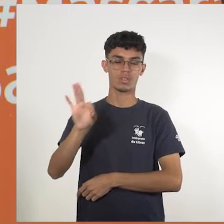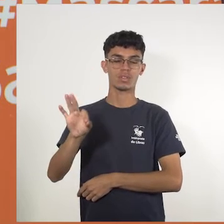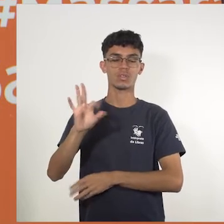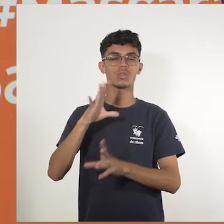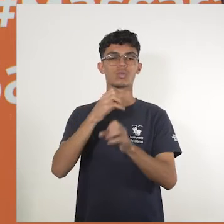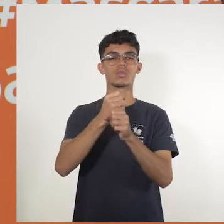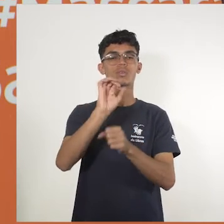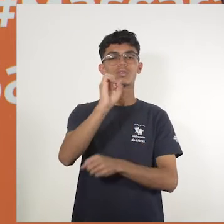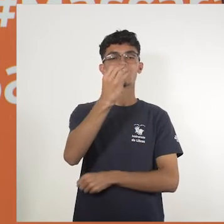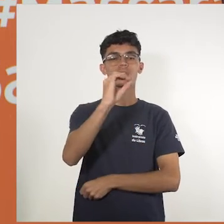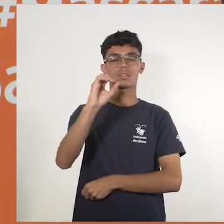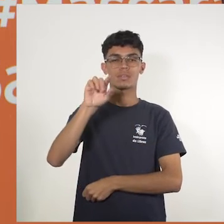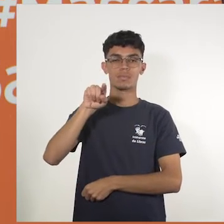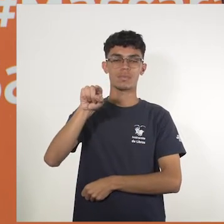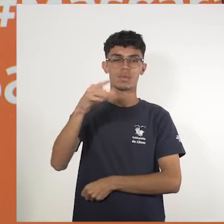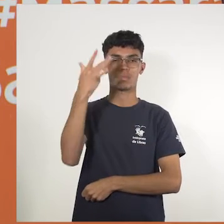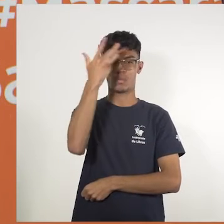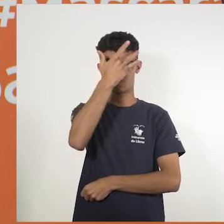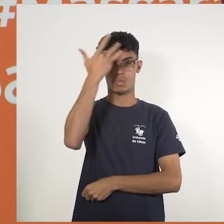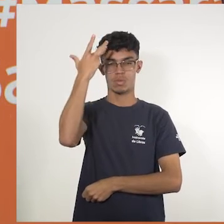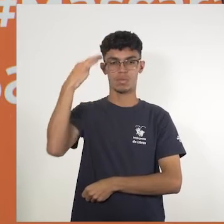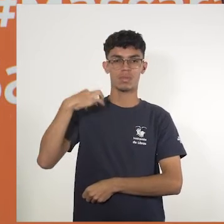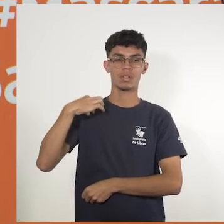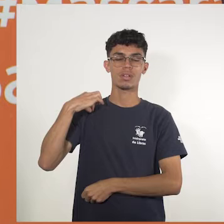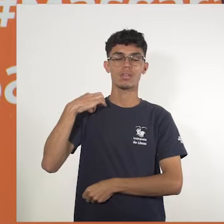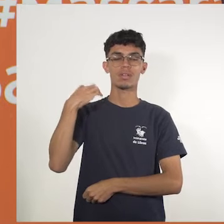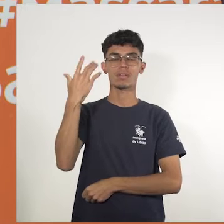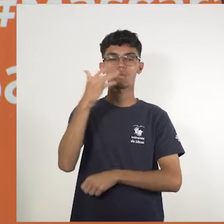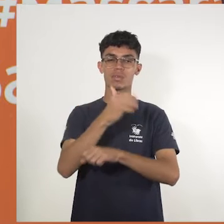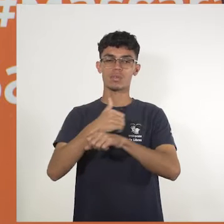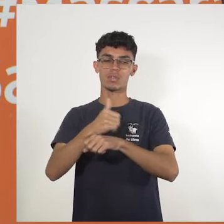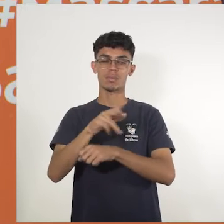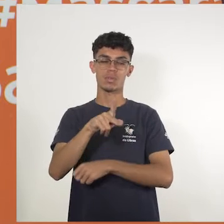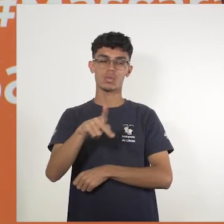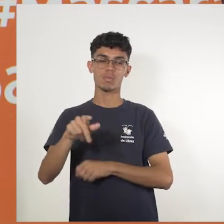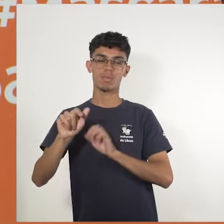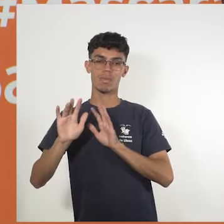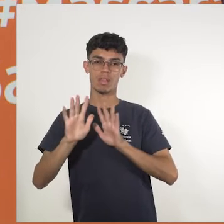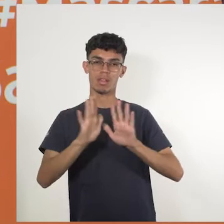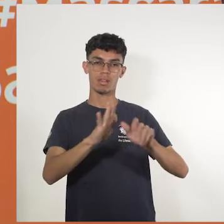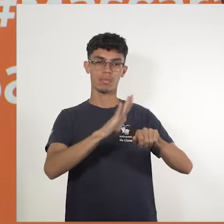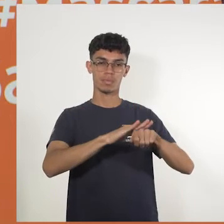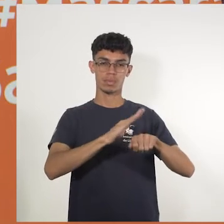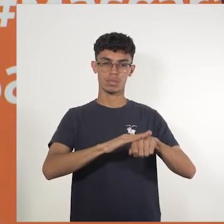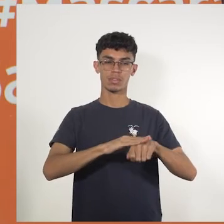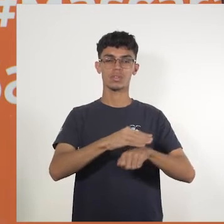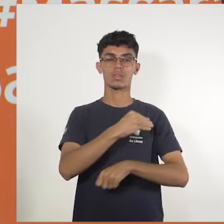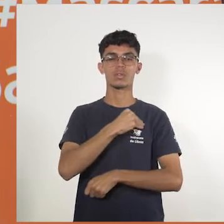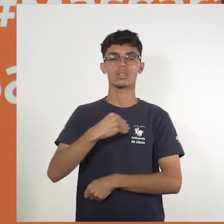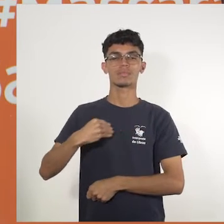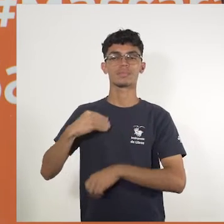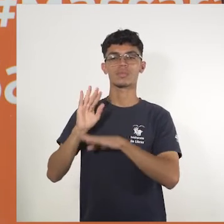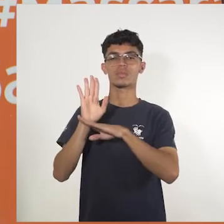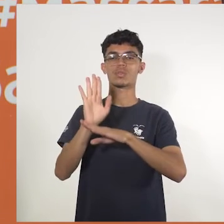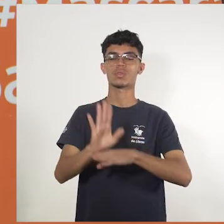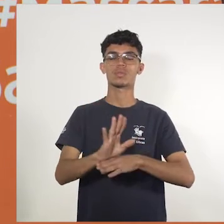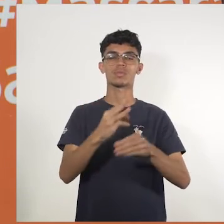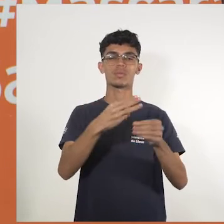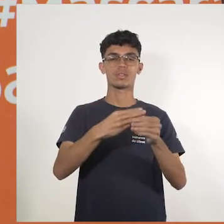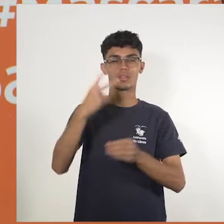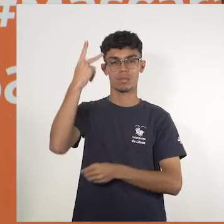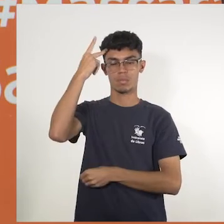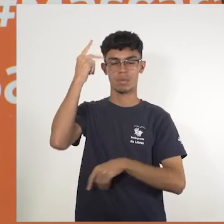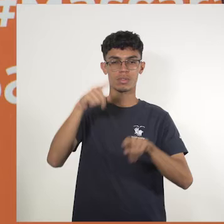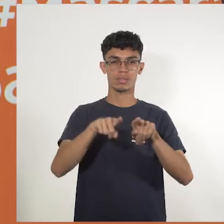voluntário, e quando o profissional vai lá fazer o teste, isso ajuda muito a cidade de São Paulo, a Secretaria de Saúde, para